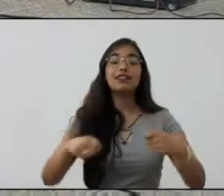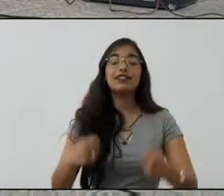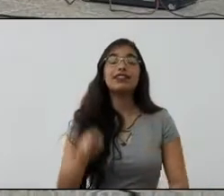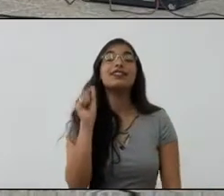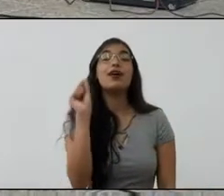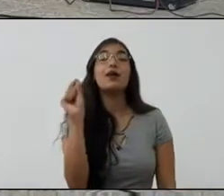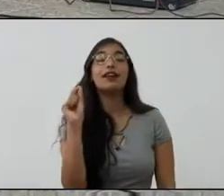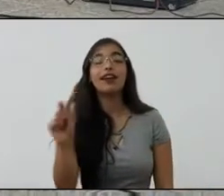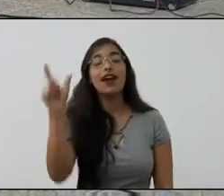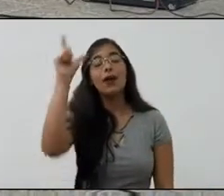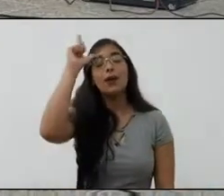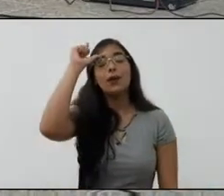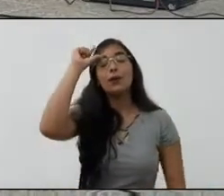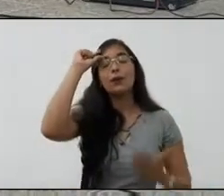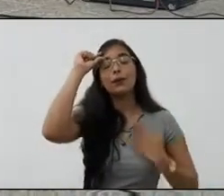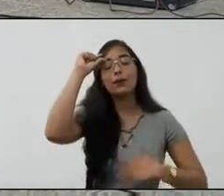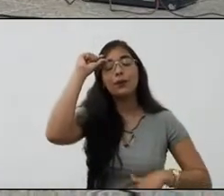em mim.